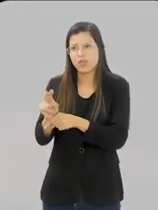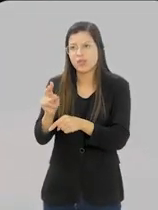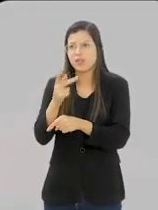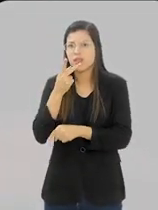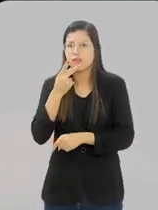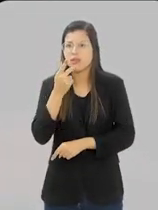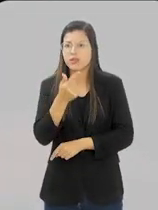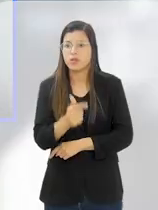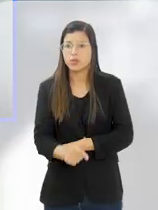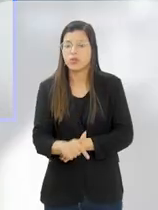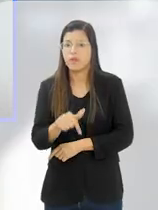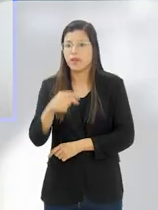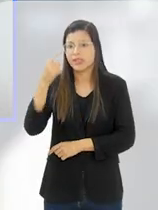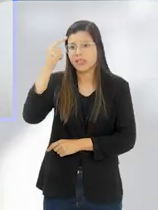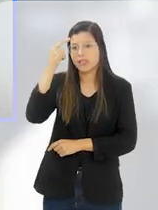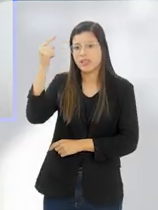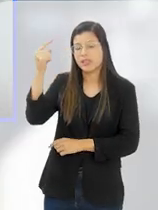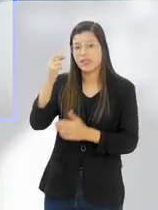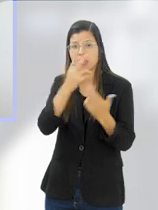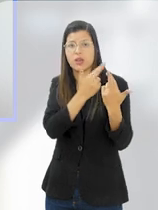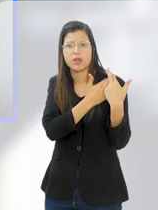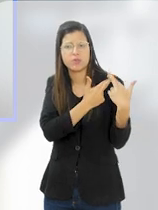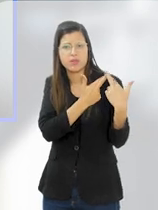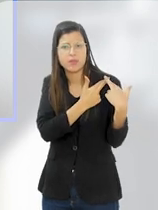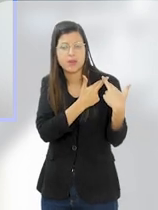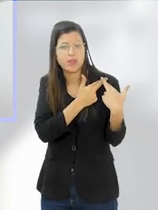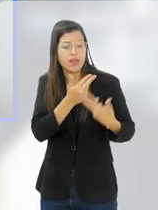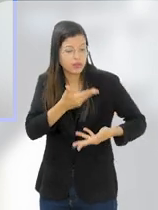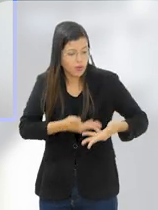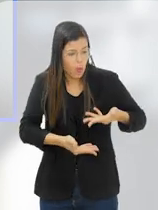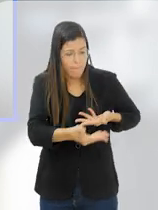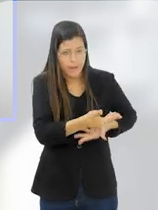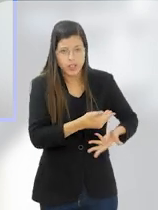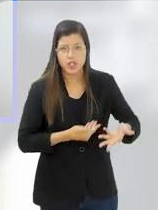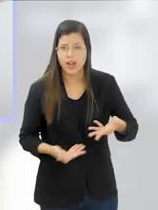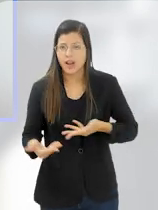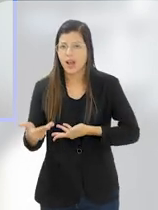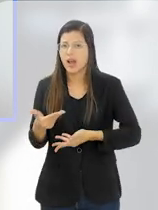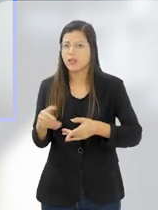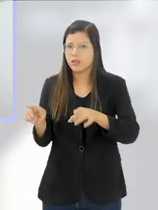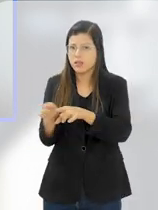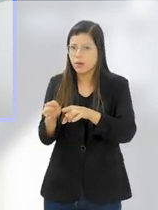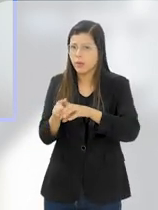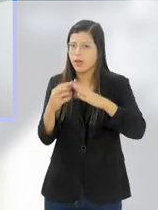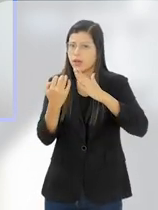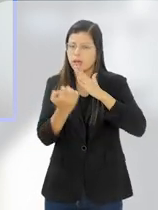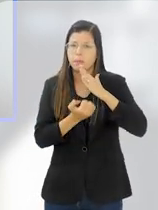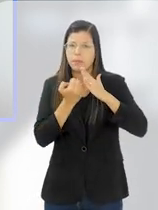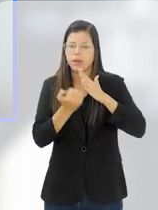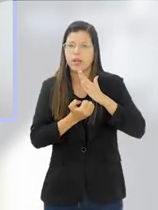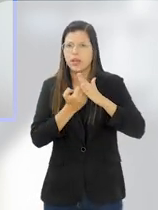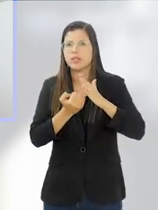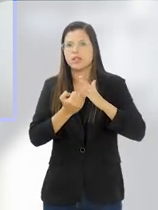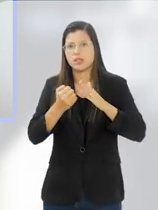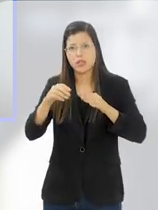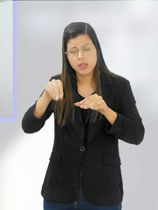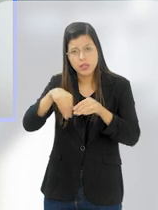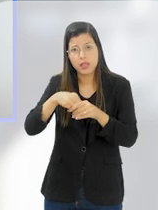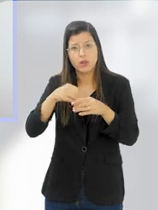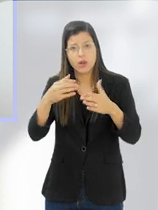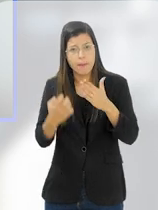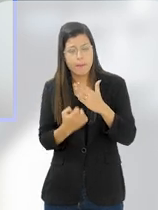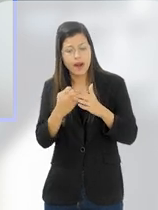gente sempre repisa isso, né? Essa ideia da responsabilidade compartilhada, que precisa ser compartilhada também pelas empresas, incluindo as Big Techs,